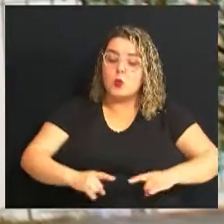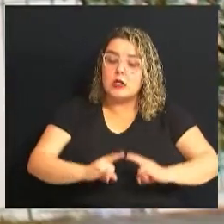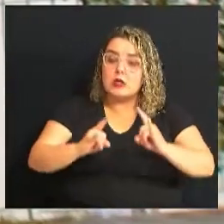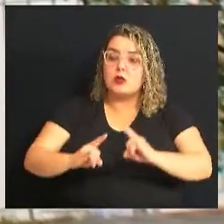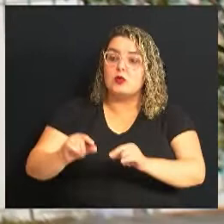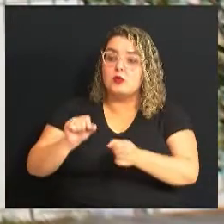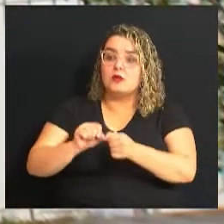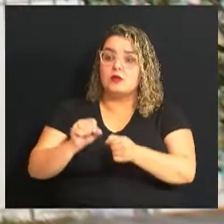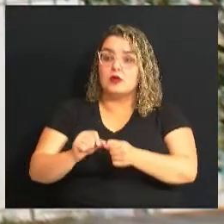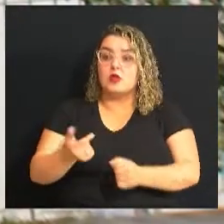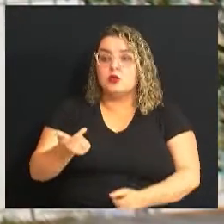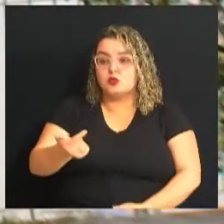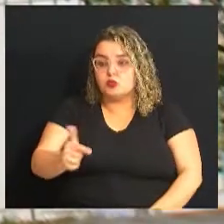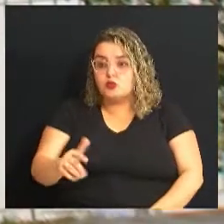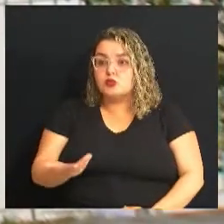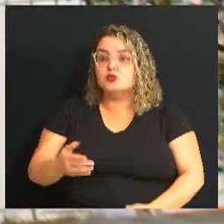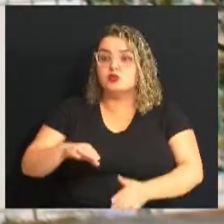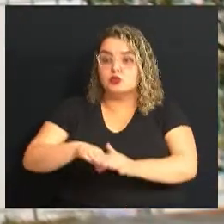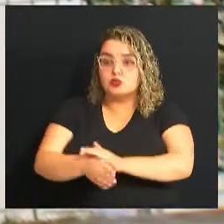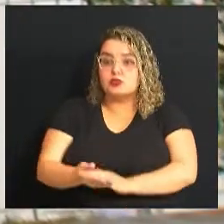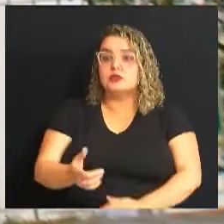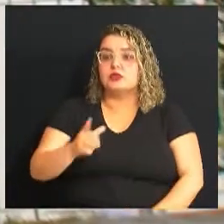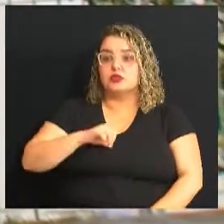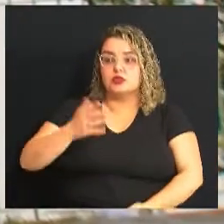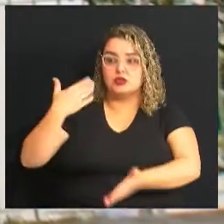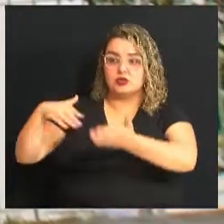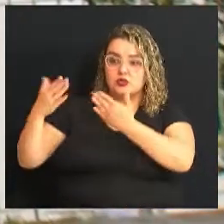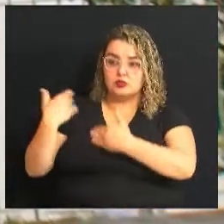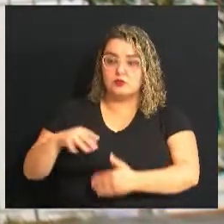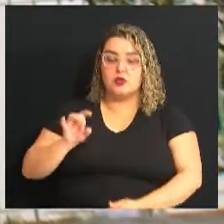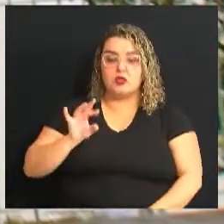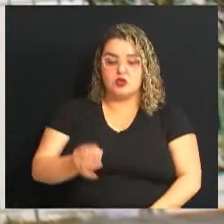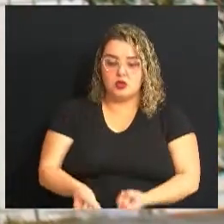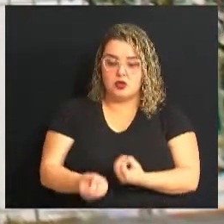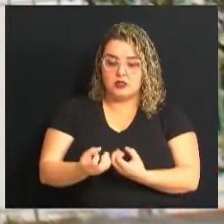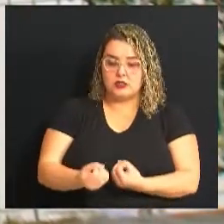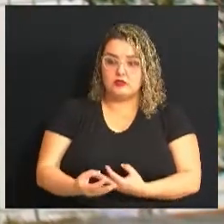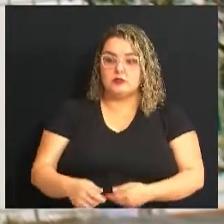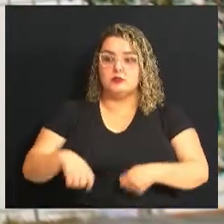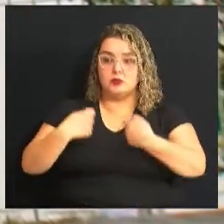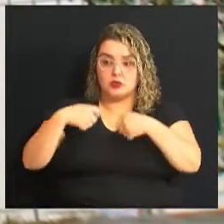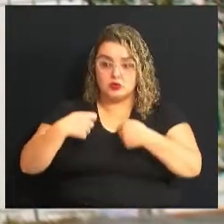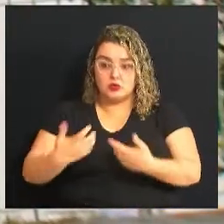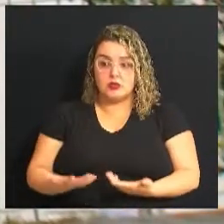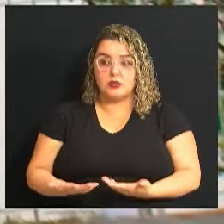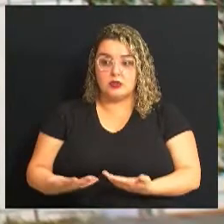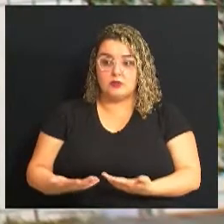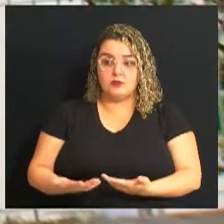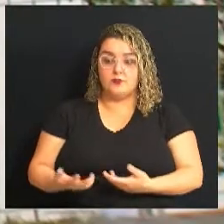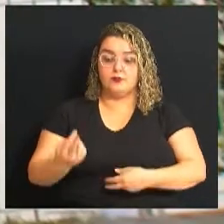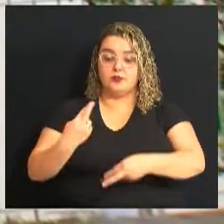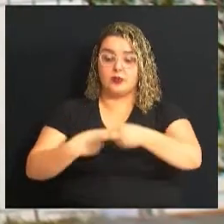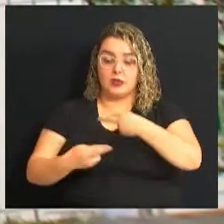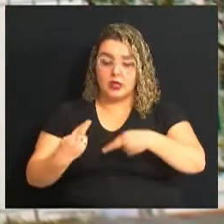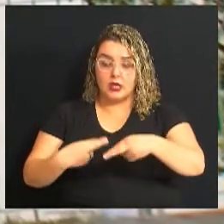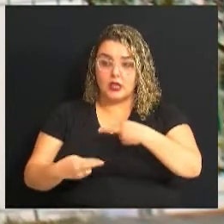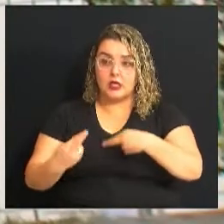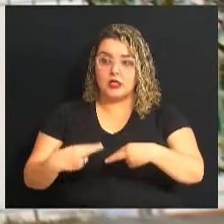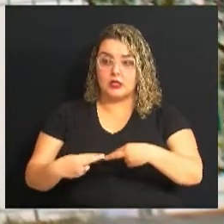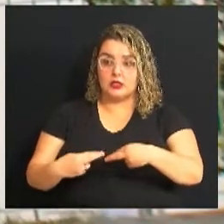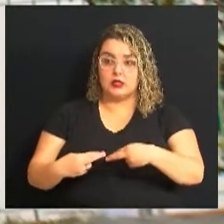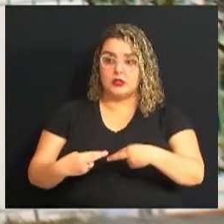manteve aqueles hábitos que já tinha, de pegar apenas os dados necessários, tá? E em relação a isso